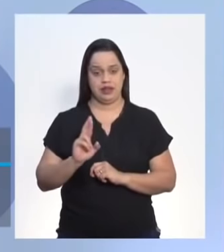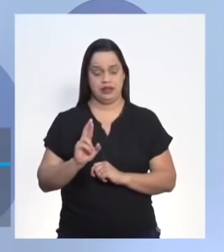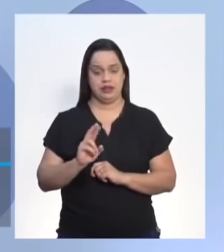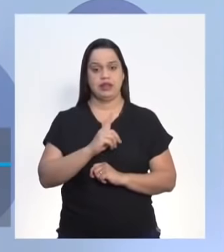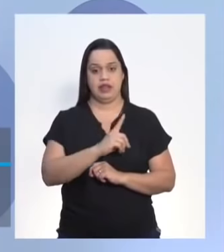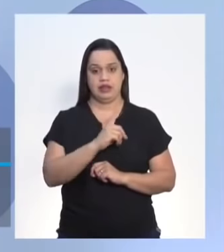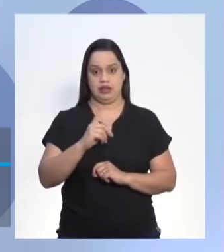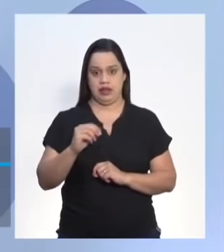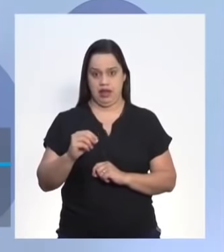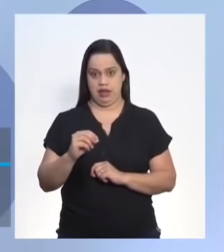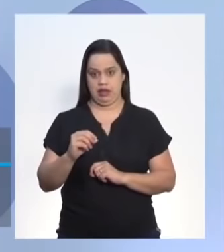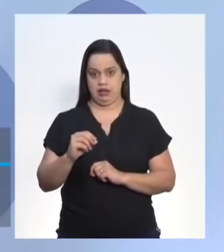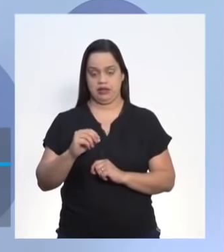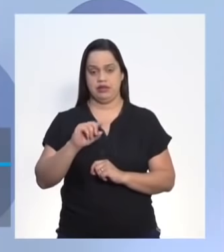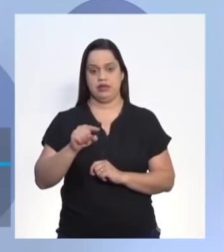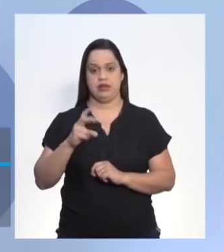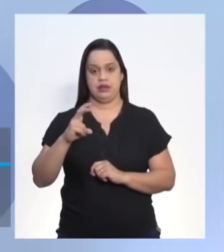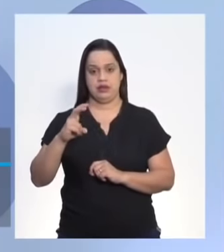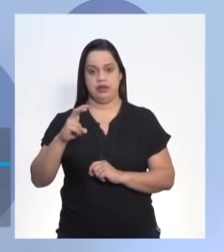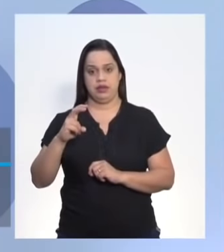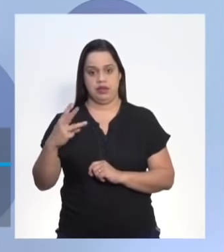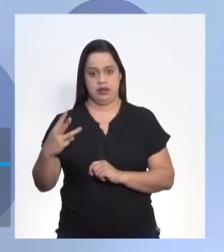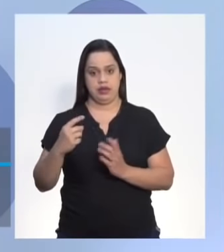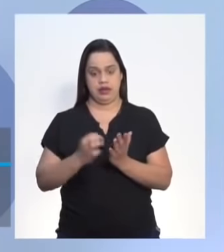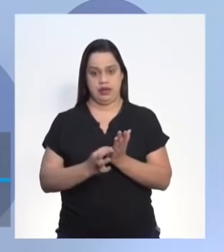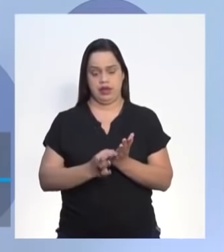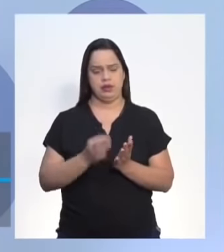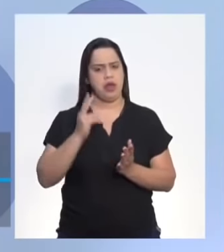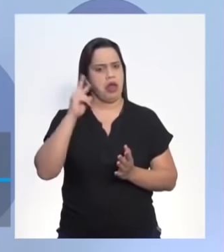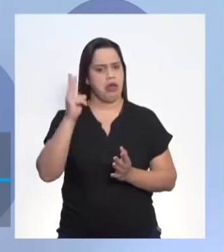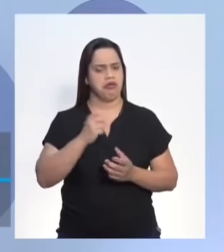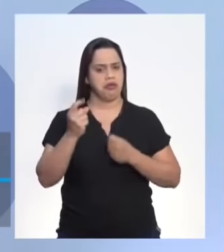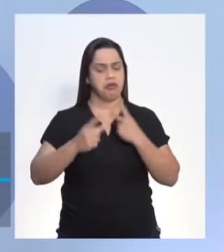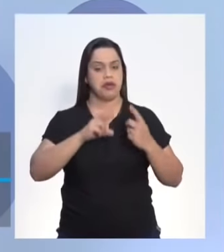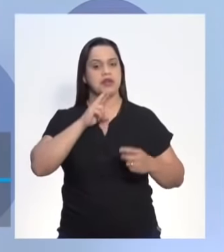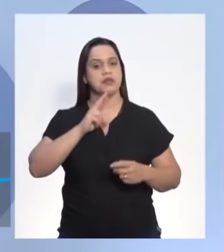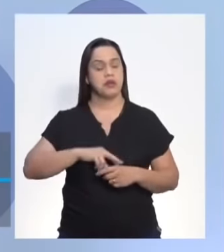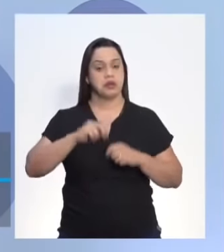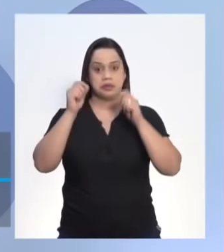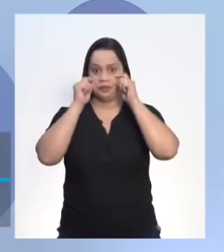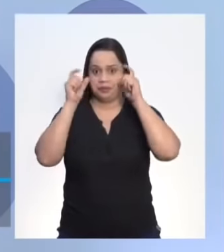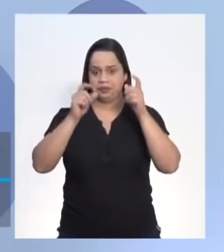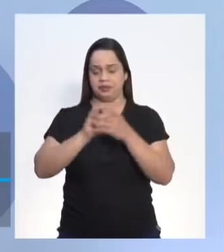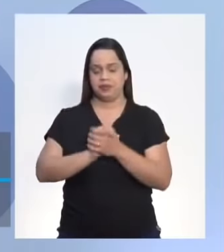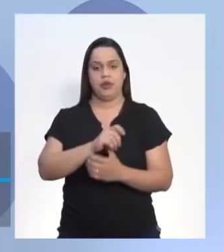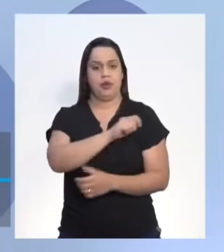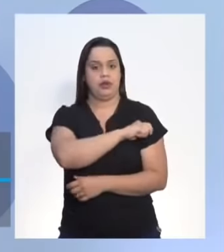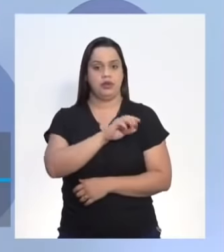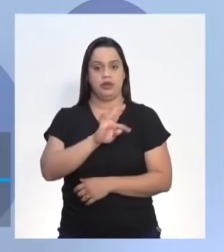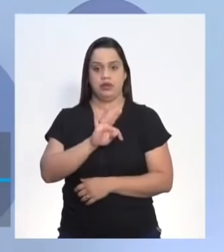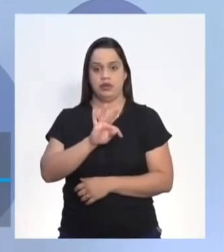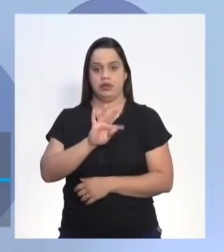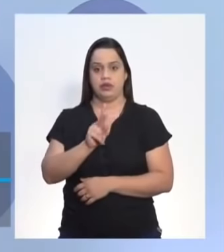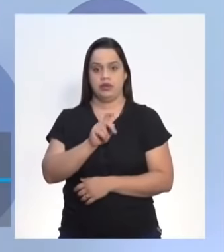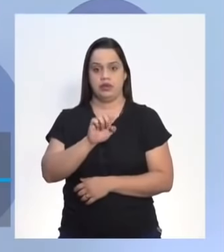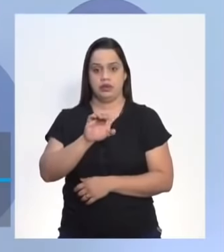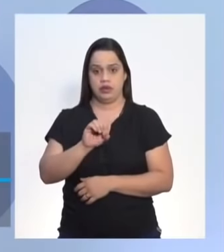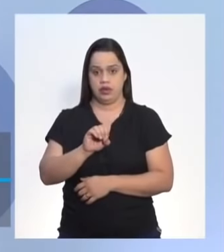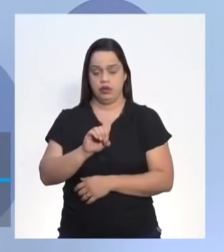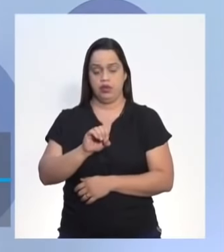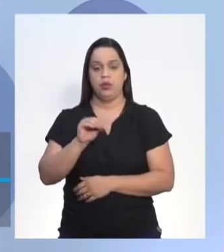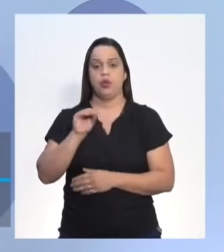110,53. Uhum. Eu achei algumas respostas muito interessantes aqui. Por exemplo, o Theo colocou o seguinte: